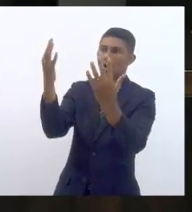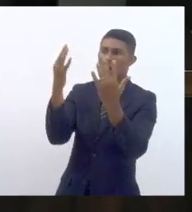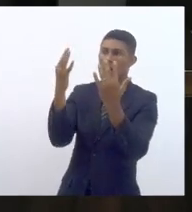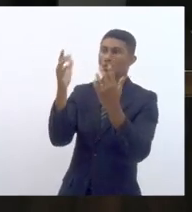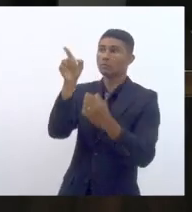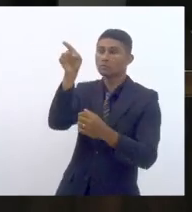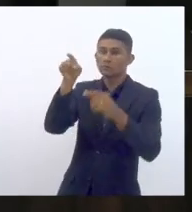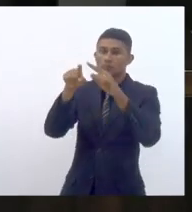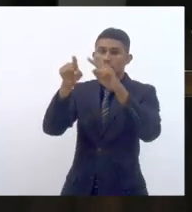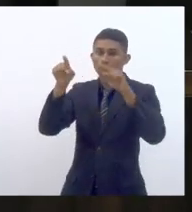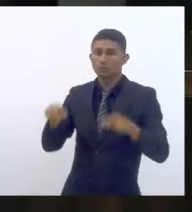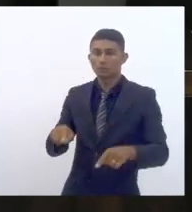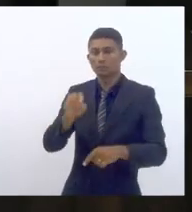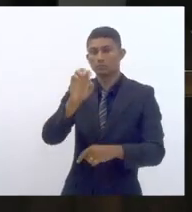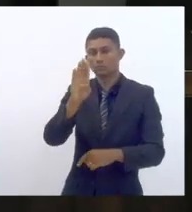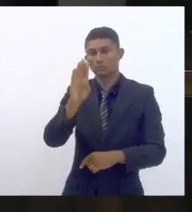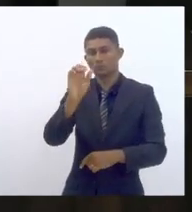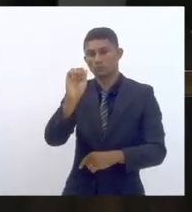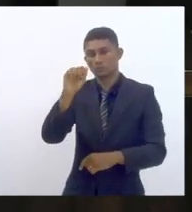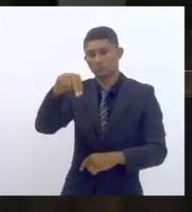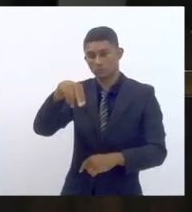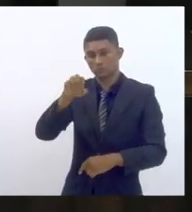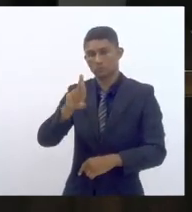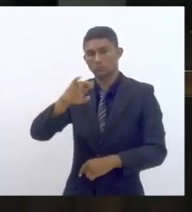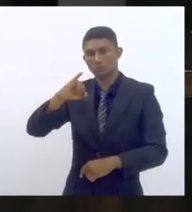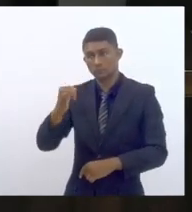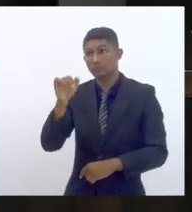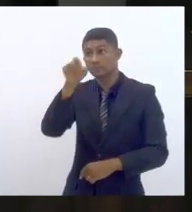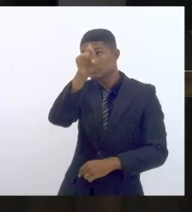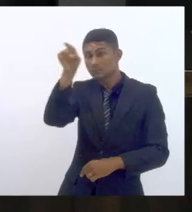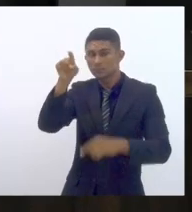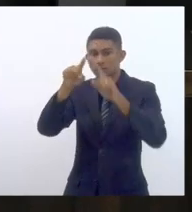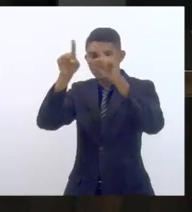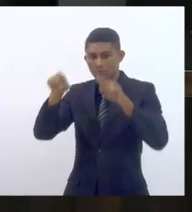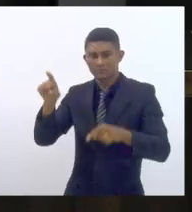dos servidores do antigo Banerj para estarem juntos.